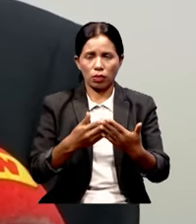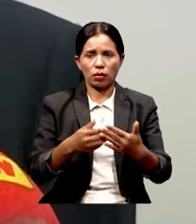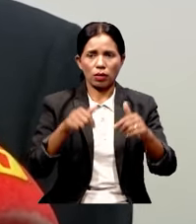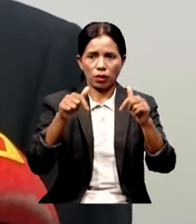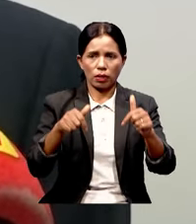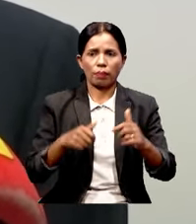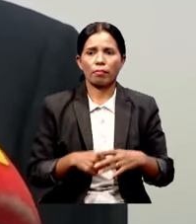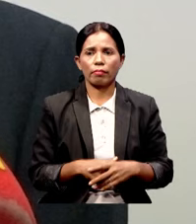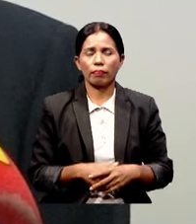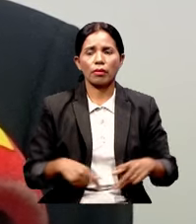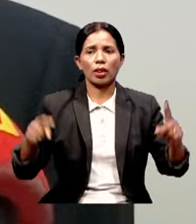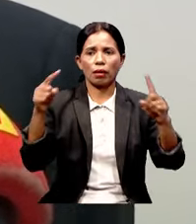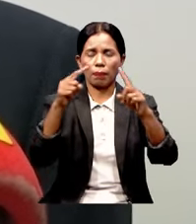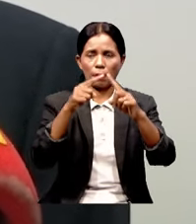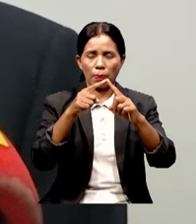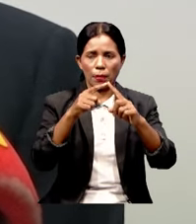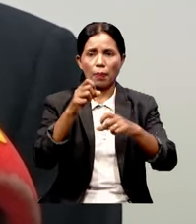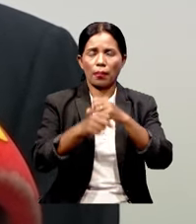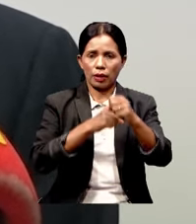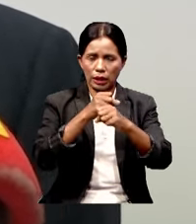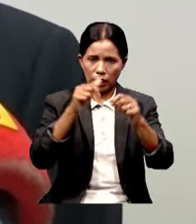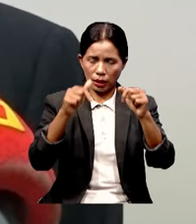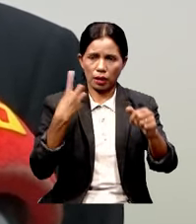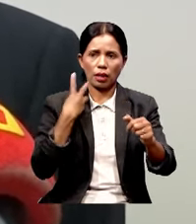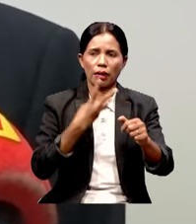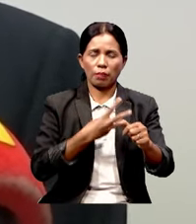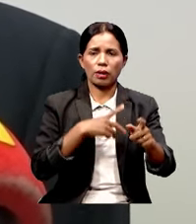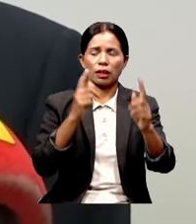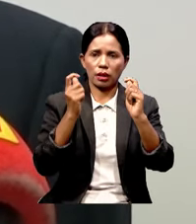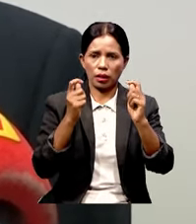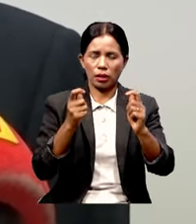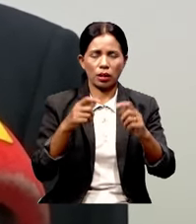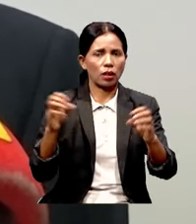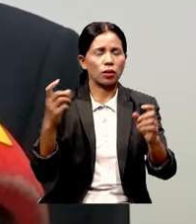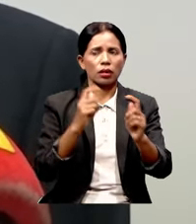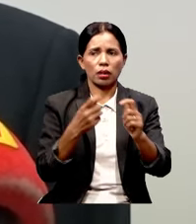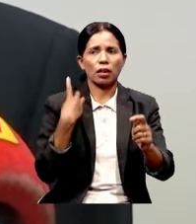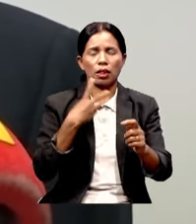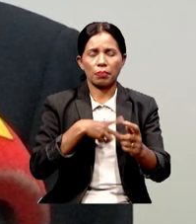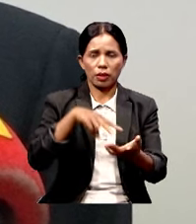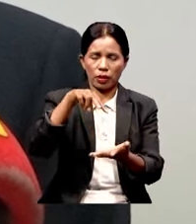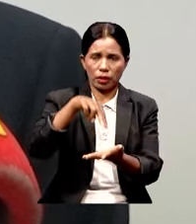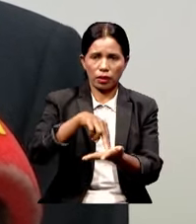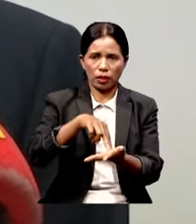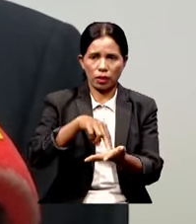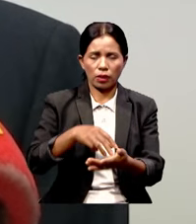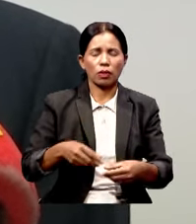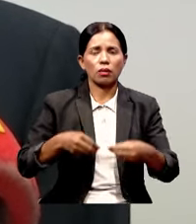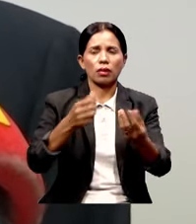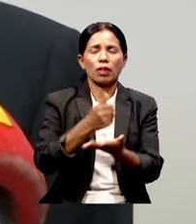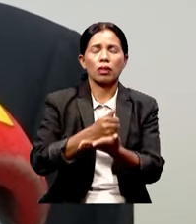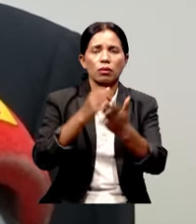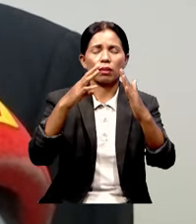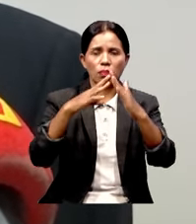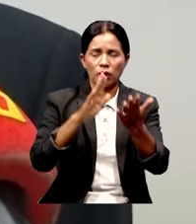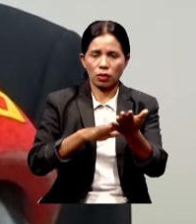I ba ano fiscal ida ne, ami se koko, laos koko, mas ami se haritang apo fotan apoio escola ida